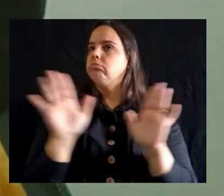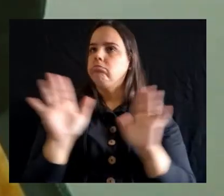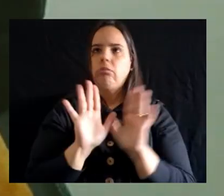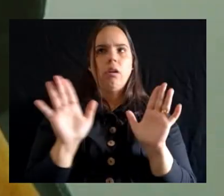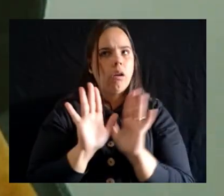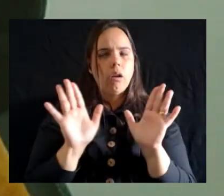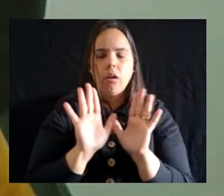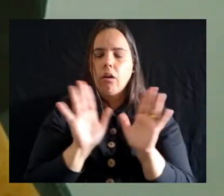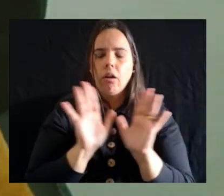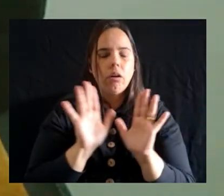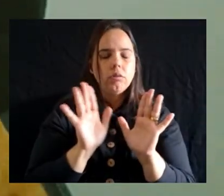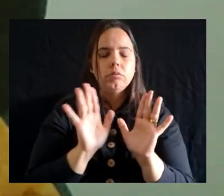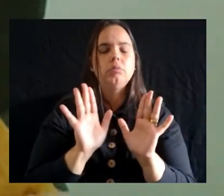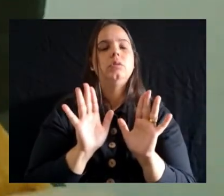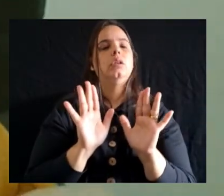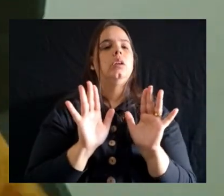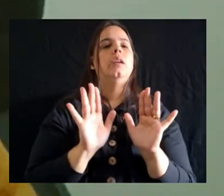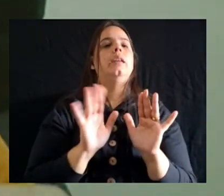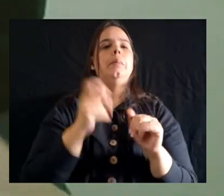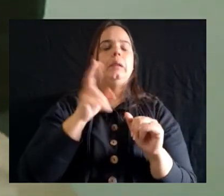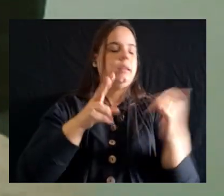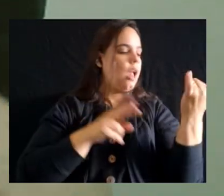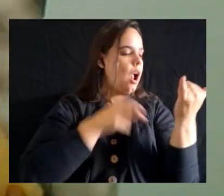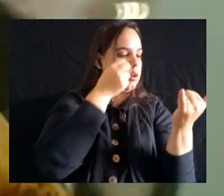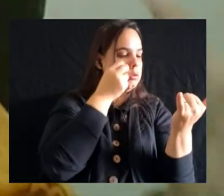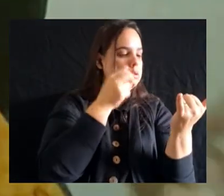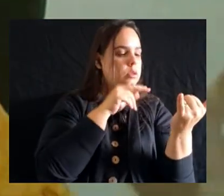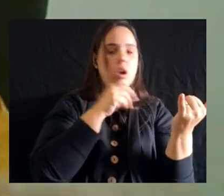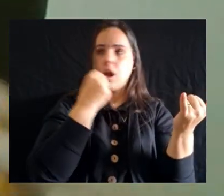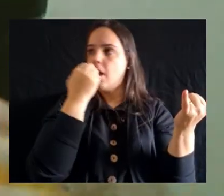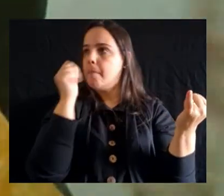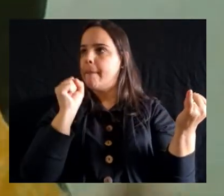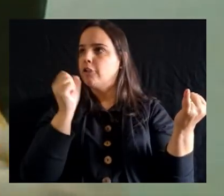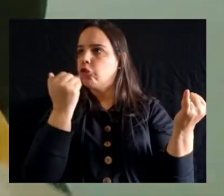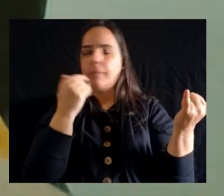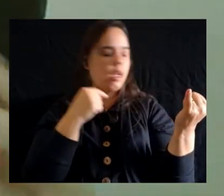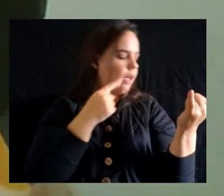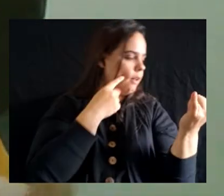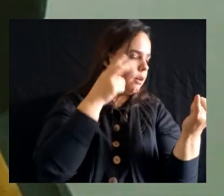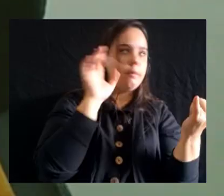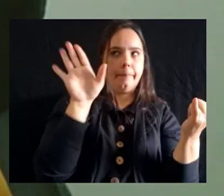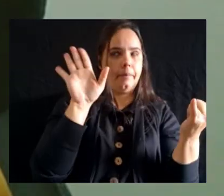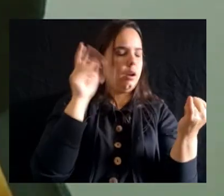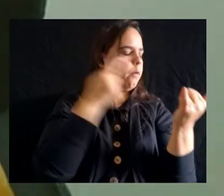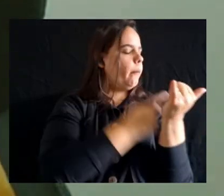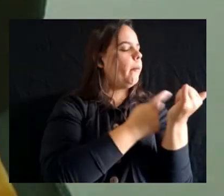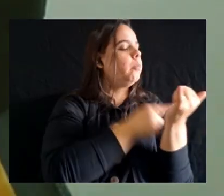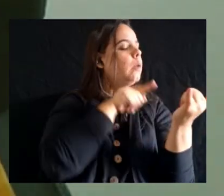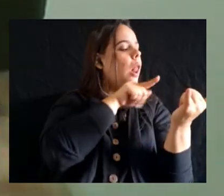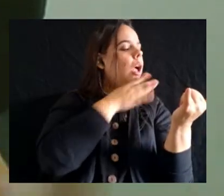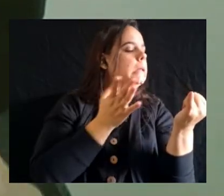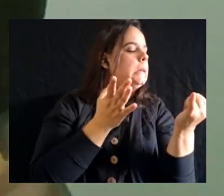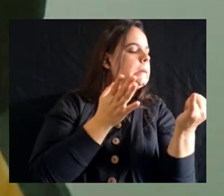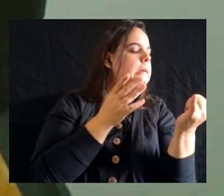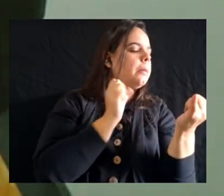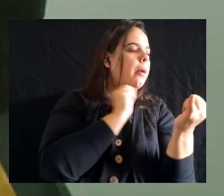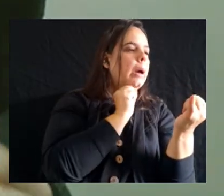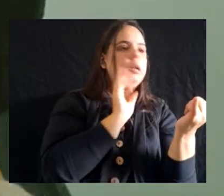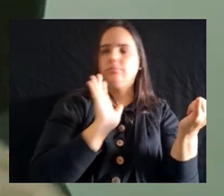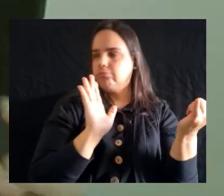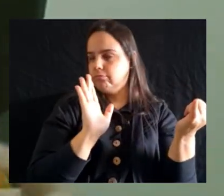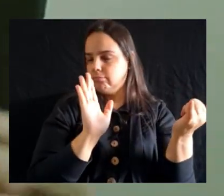daquele aplicativo, né, ou muito menos da culpa ou de uma hipervigilância constante, né. A melhora